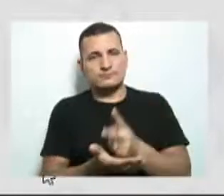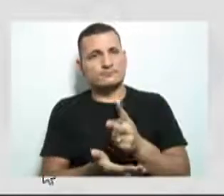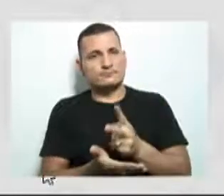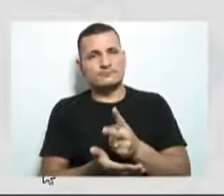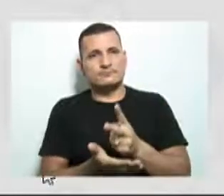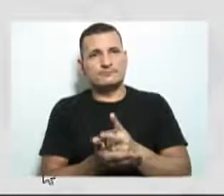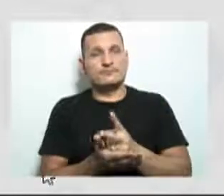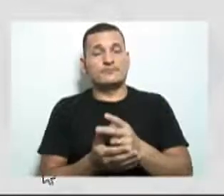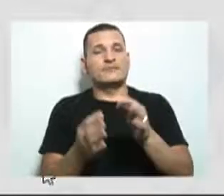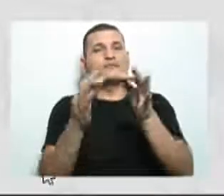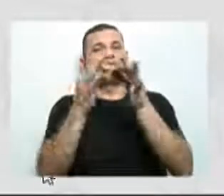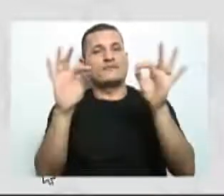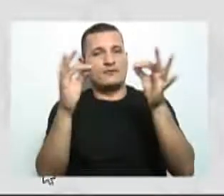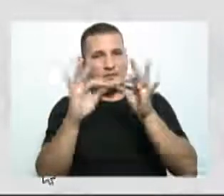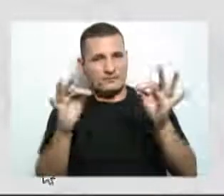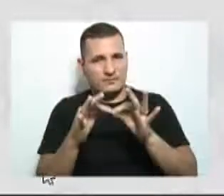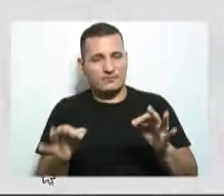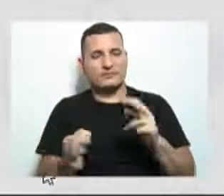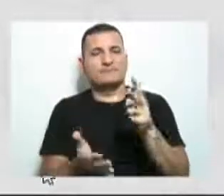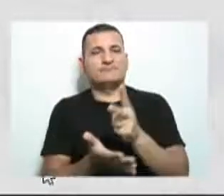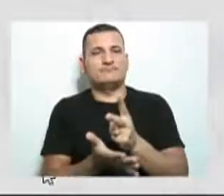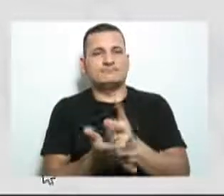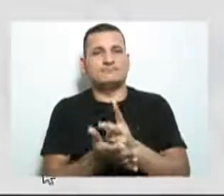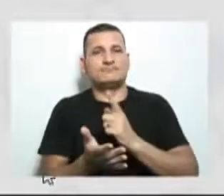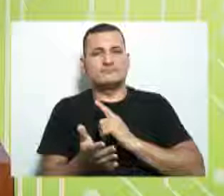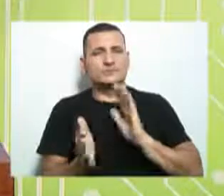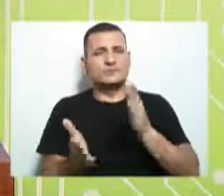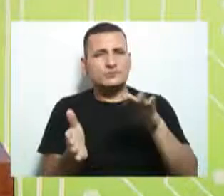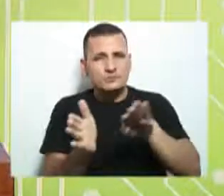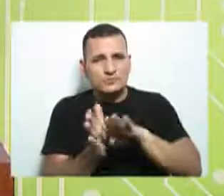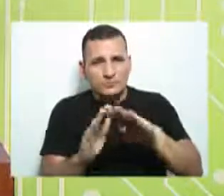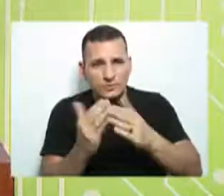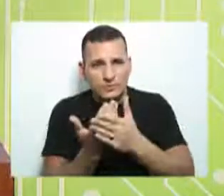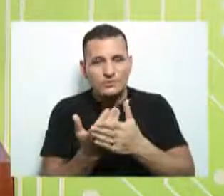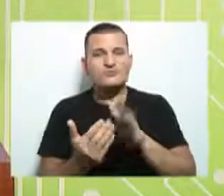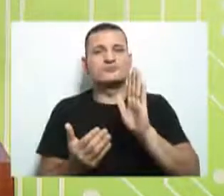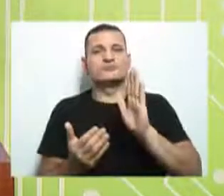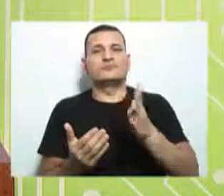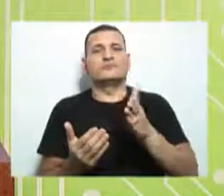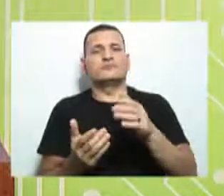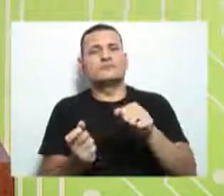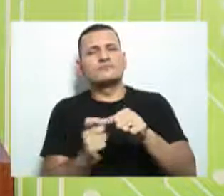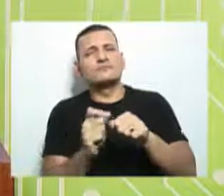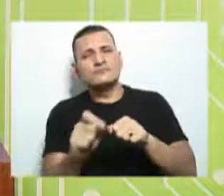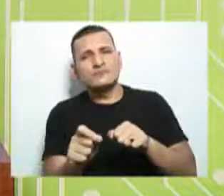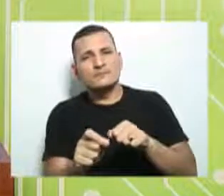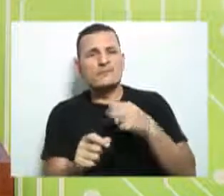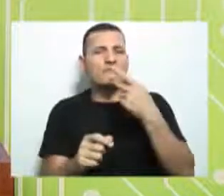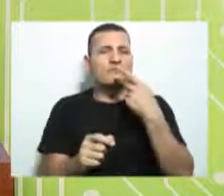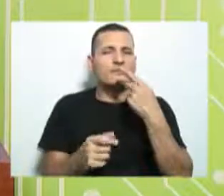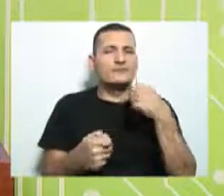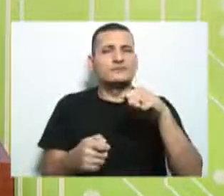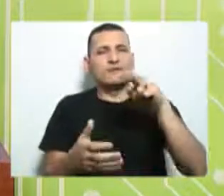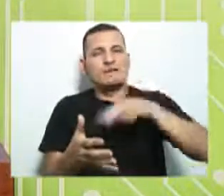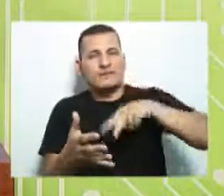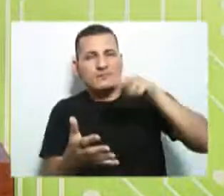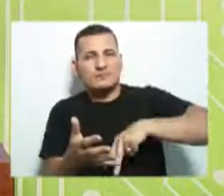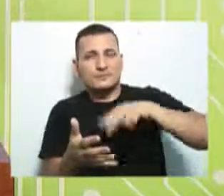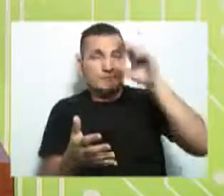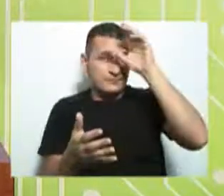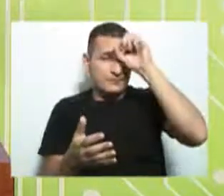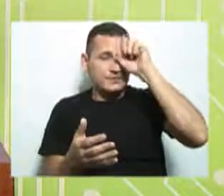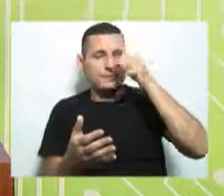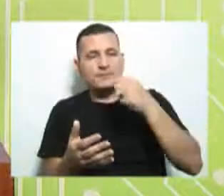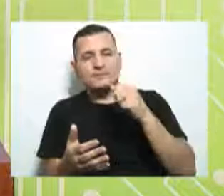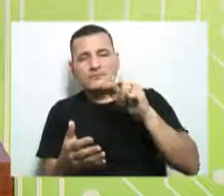aí a nossa frasezinha chiclete que tem que grudar. Já chegou na escola? Já, professor, cheguei na escola. Chegou na escola fazendo o quê? Dizendo que tem que ler muito, né? Porque quem lê muito aprende muito,